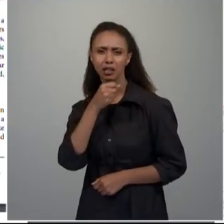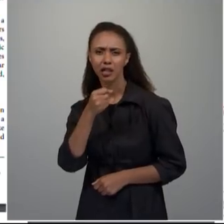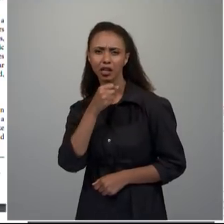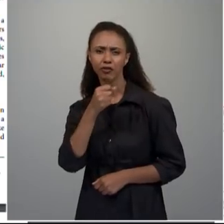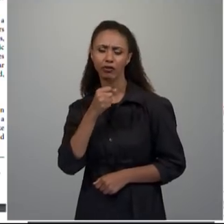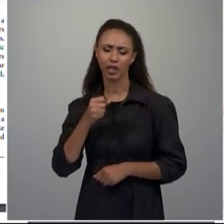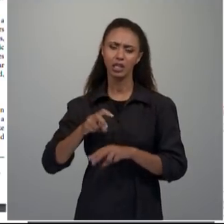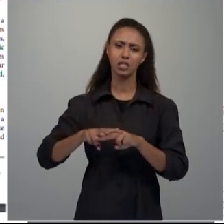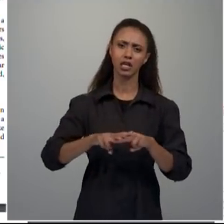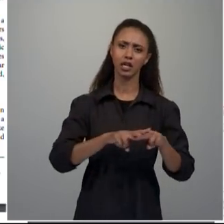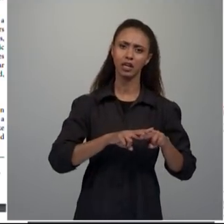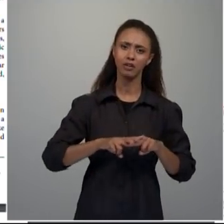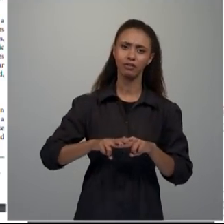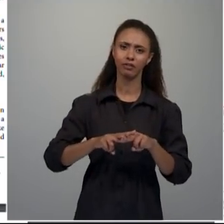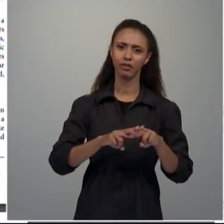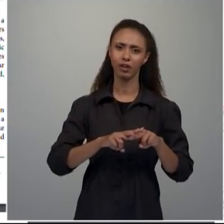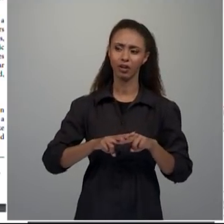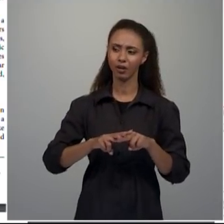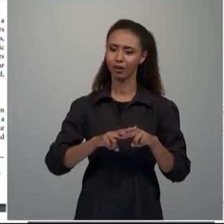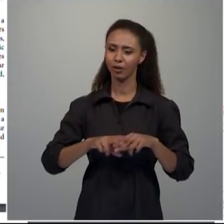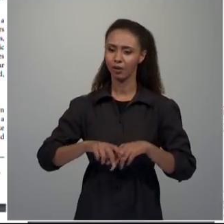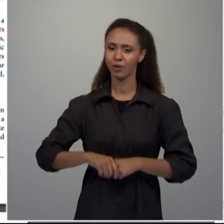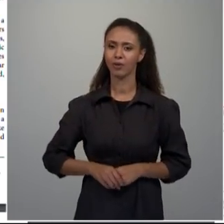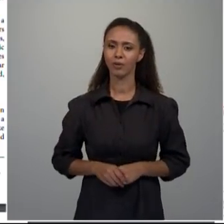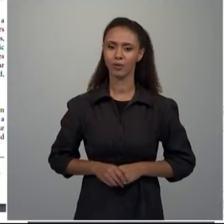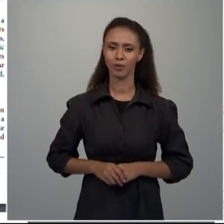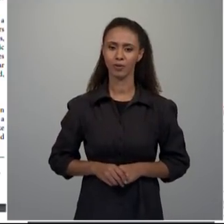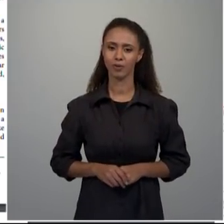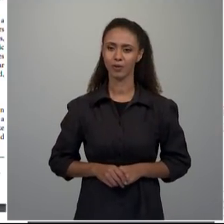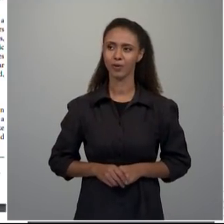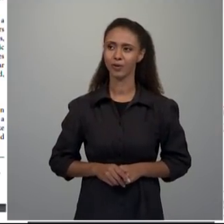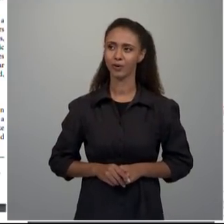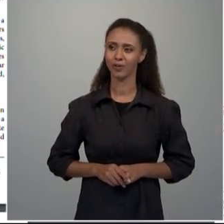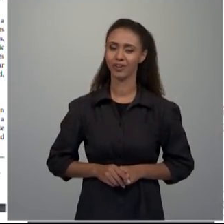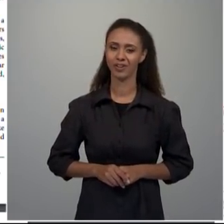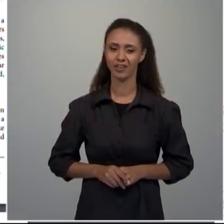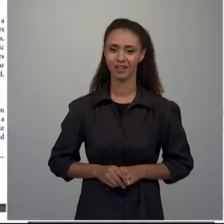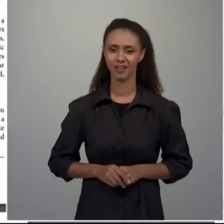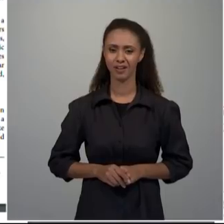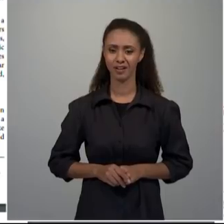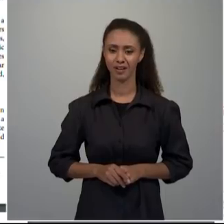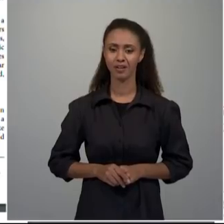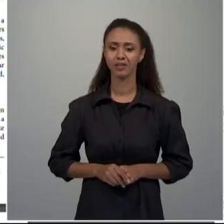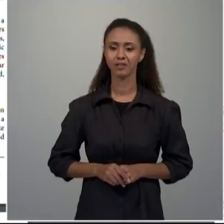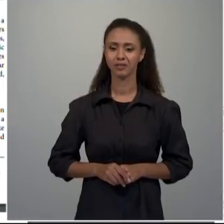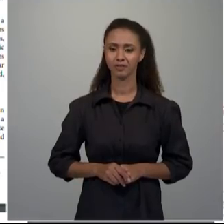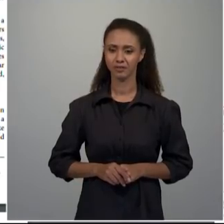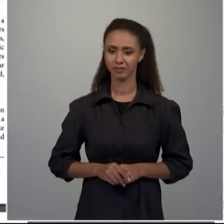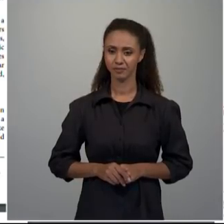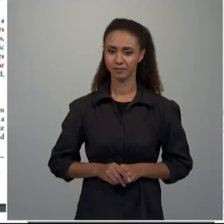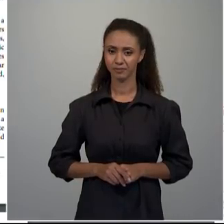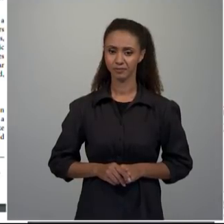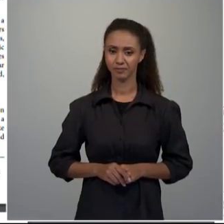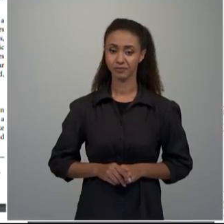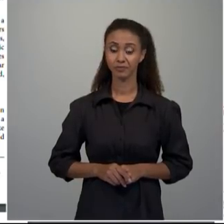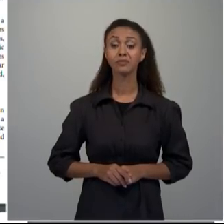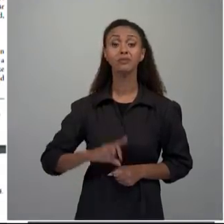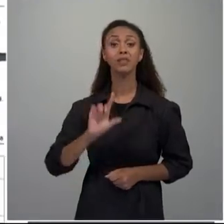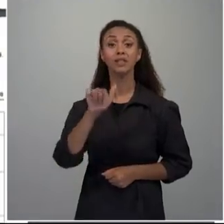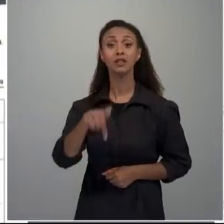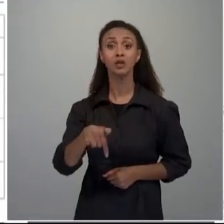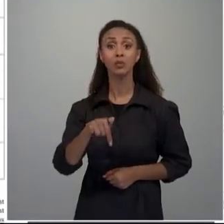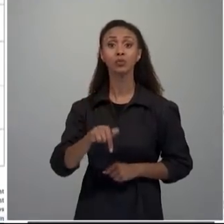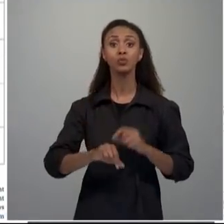ok o pai acaba de ganhar um apagador mágica da tv aí vem pra cá vão apagar tudo isso e aí a gente